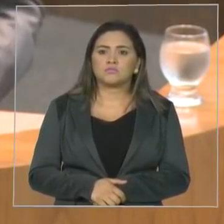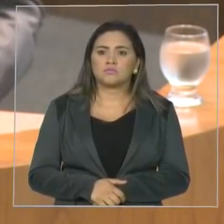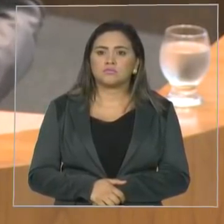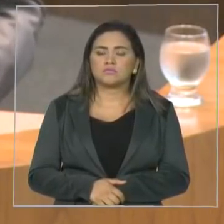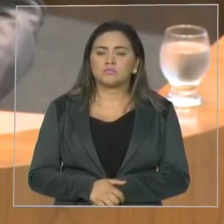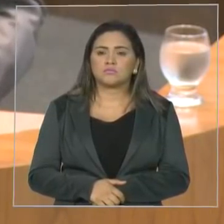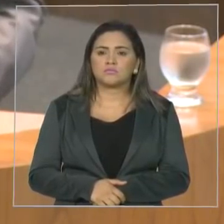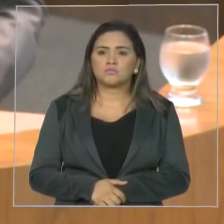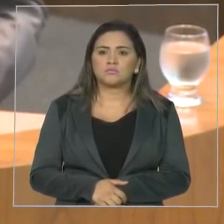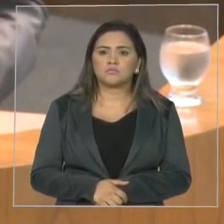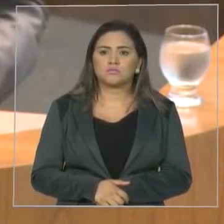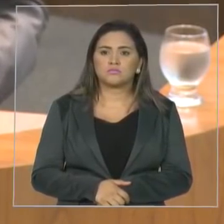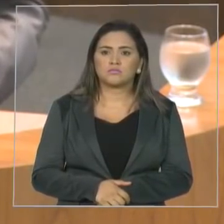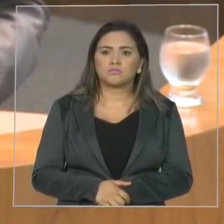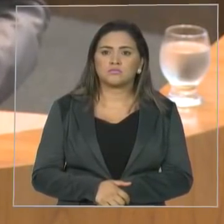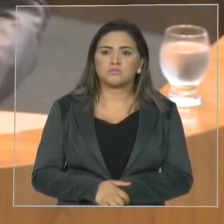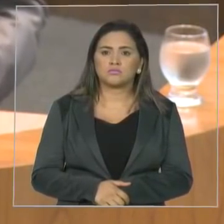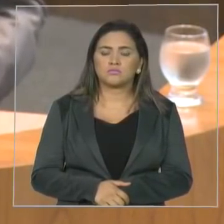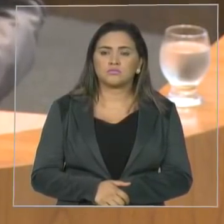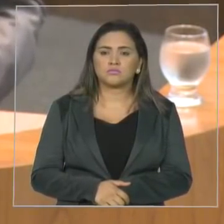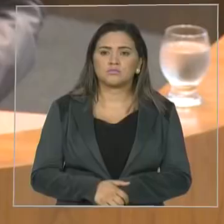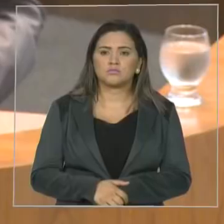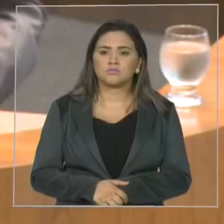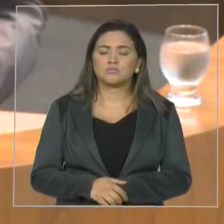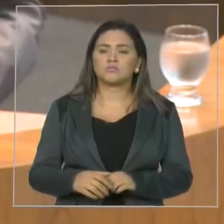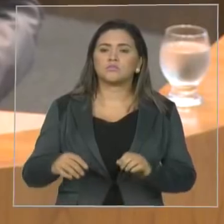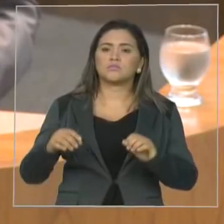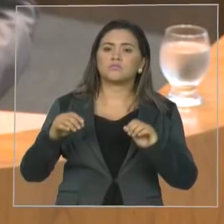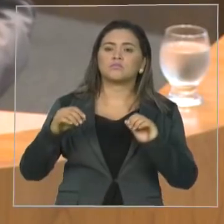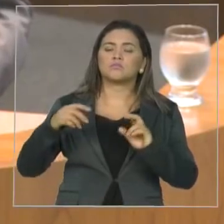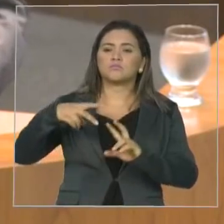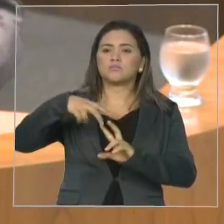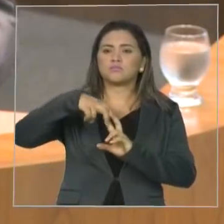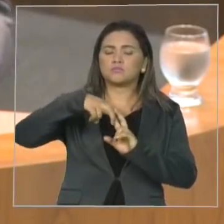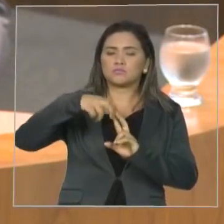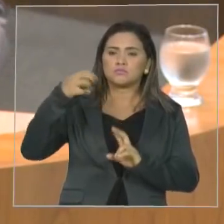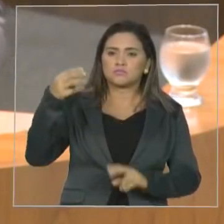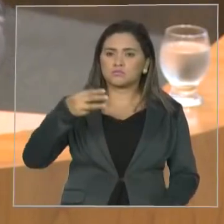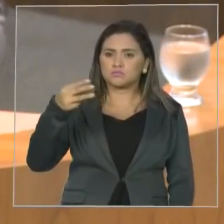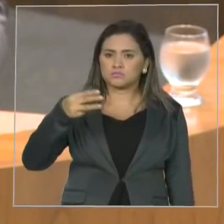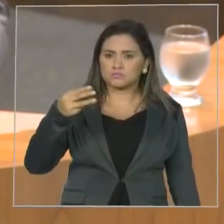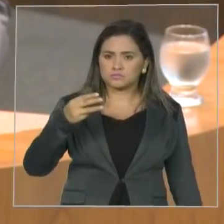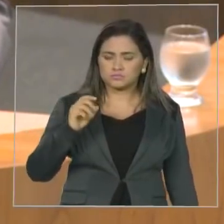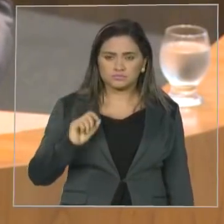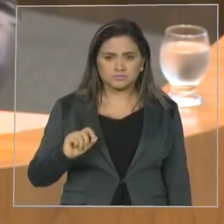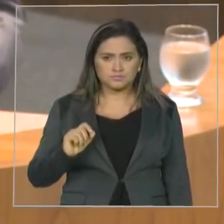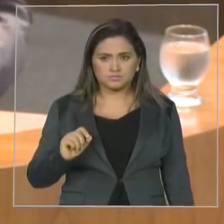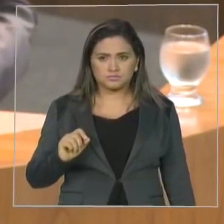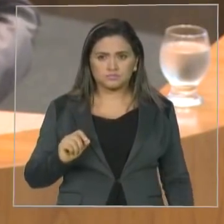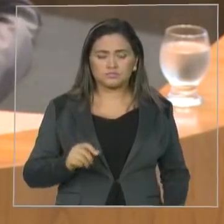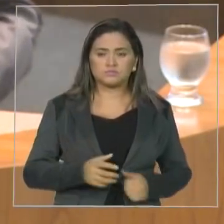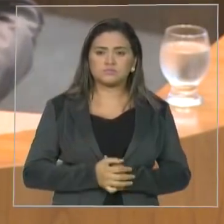Polícias Civil, Militar, Corpo de Bombeiros e da Administração Penitenciária.